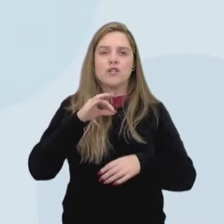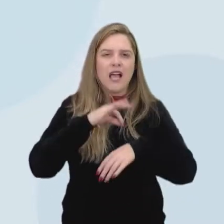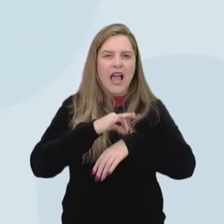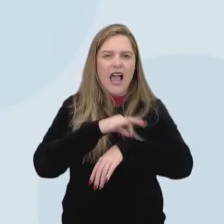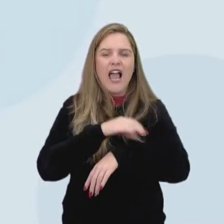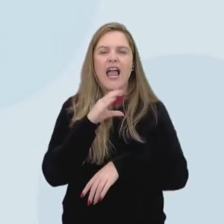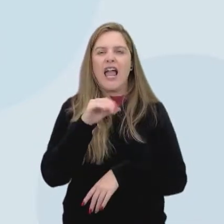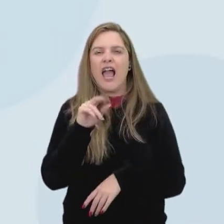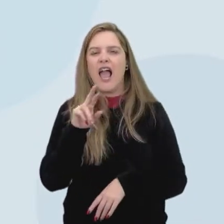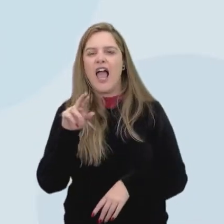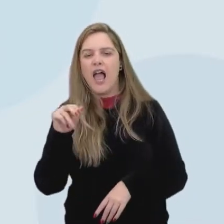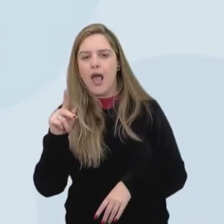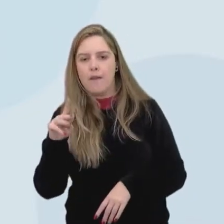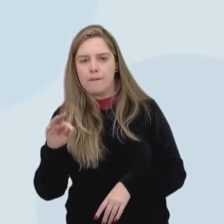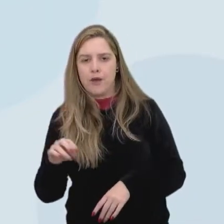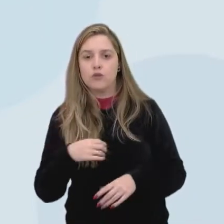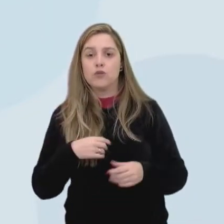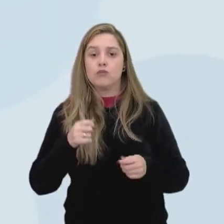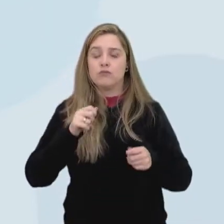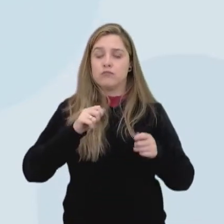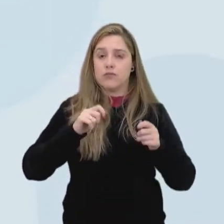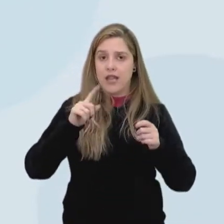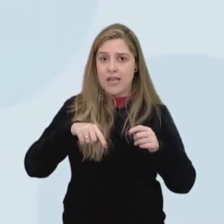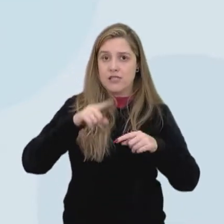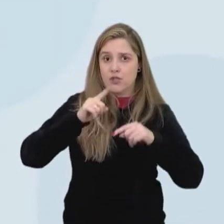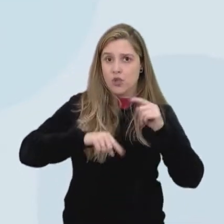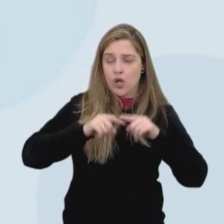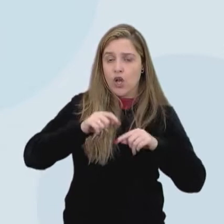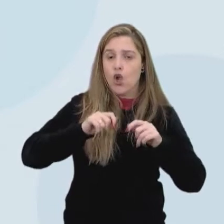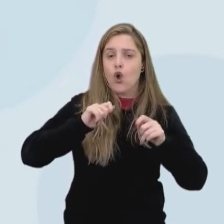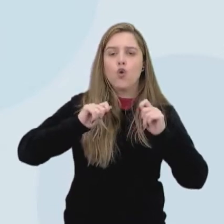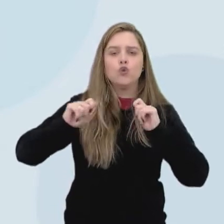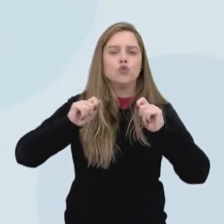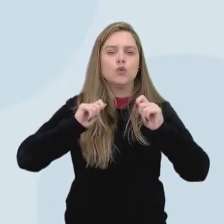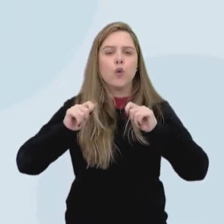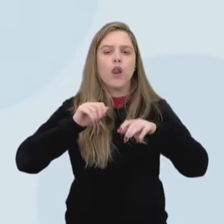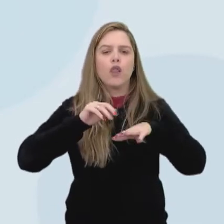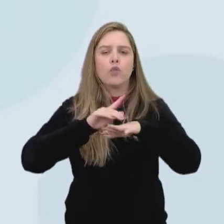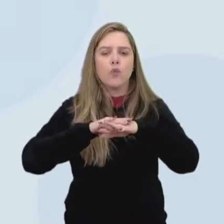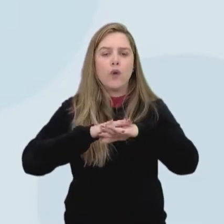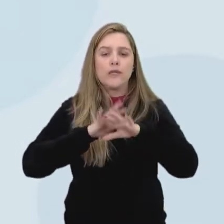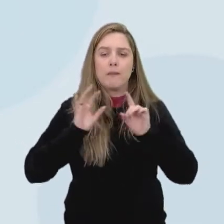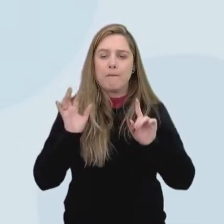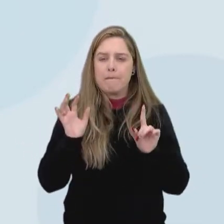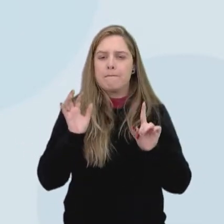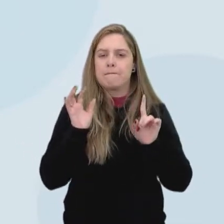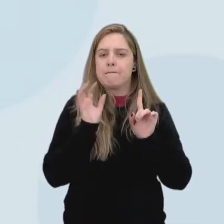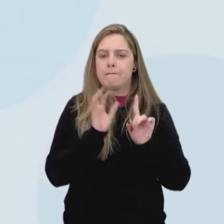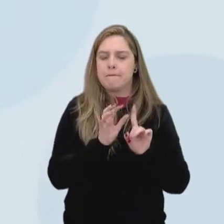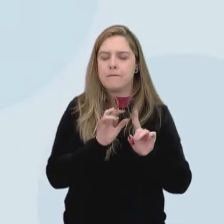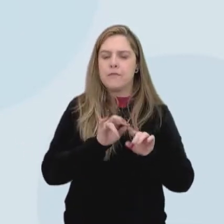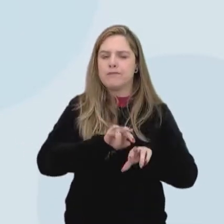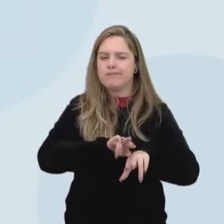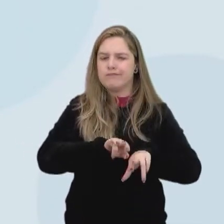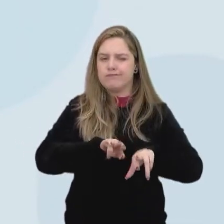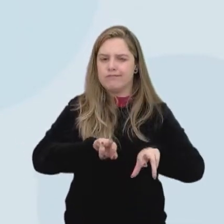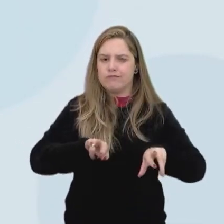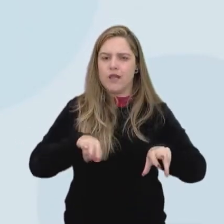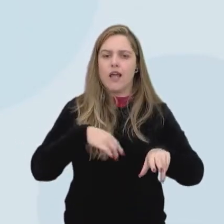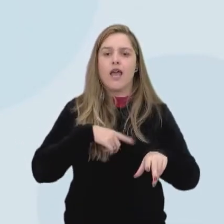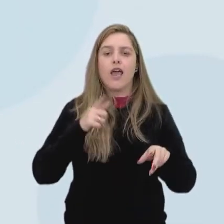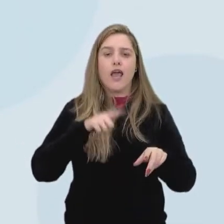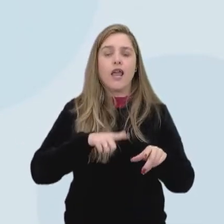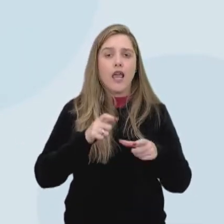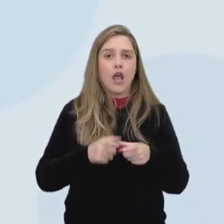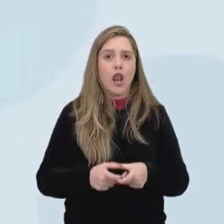A maioria, né, desses produtos, então, controlam doenças provocadas por esses vetores,